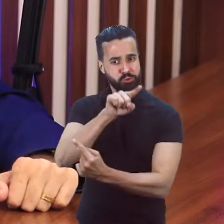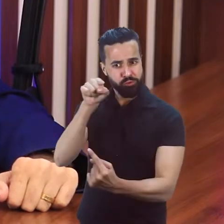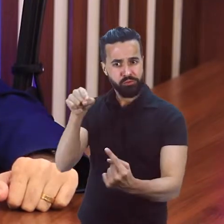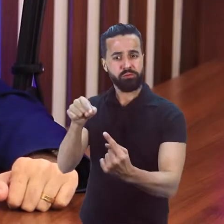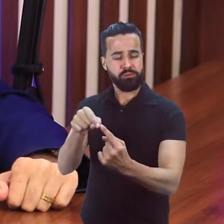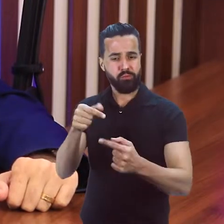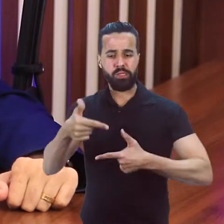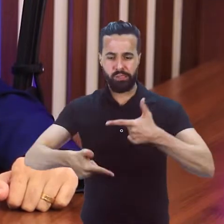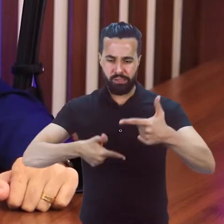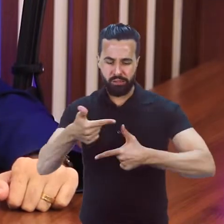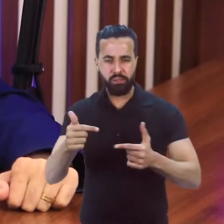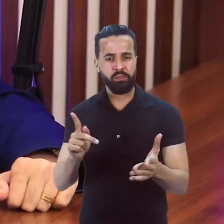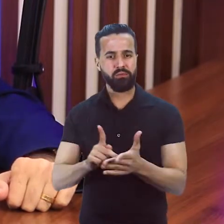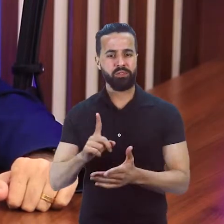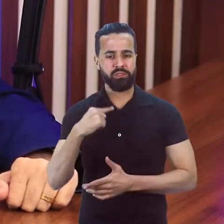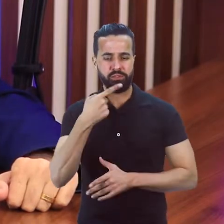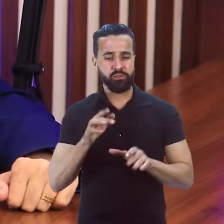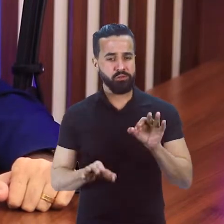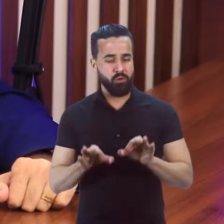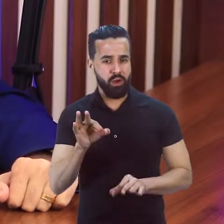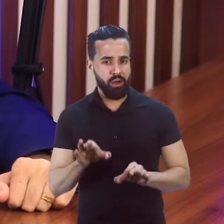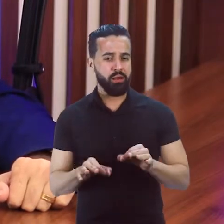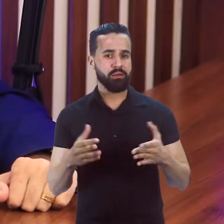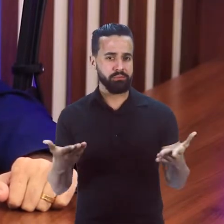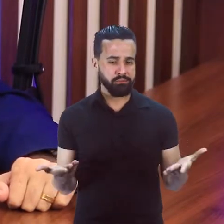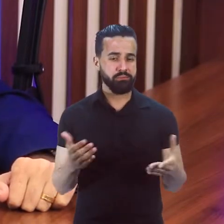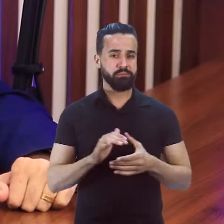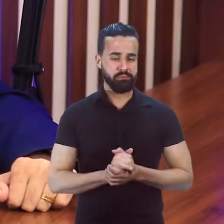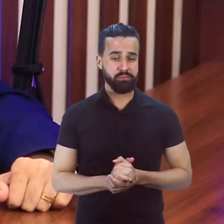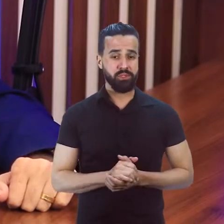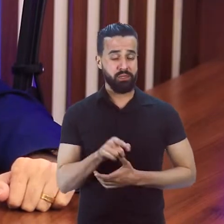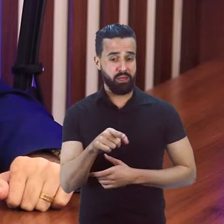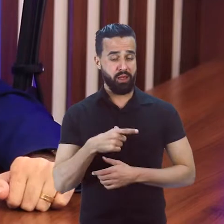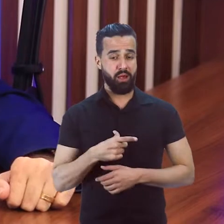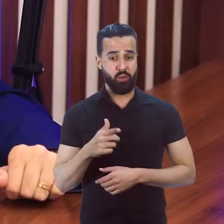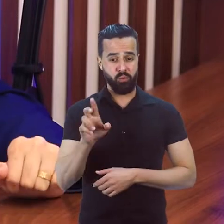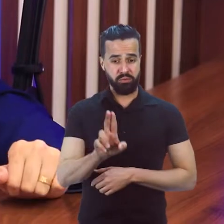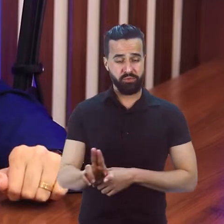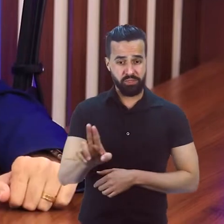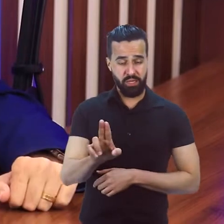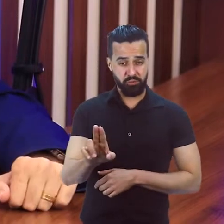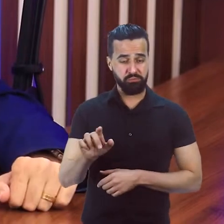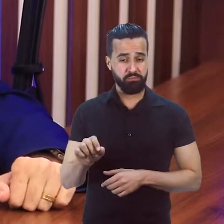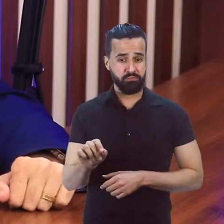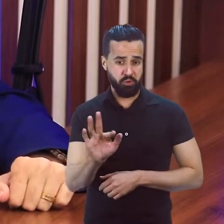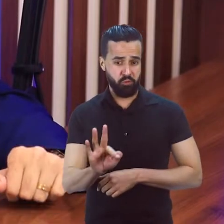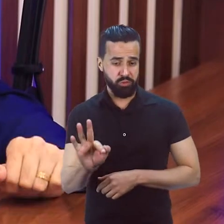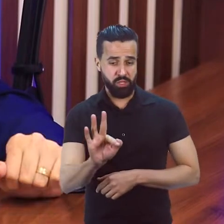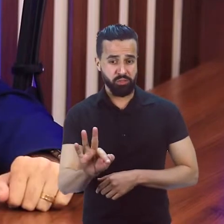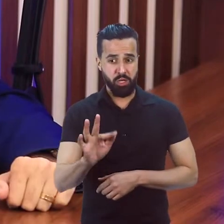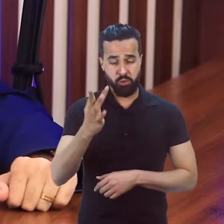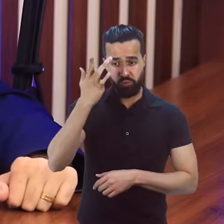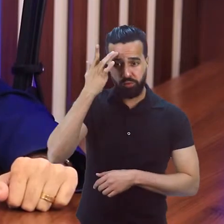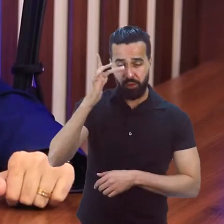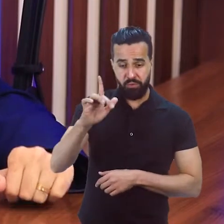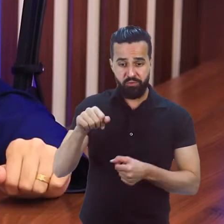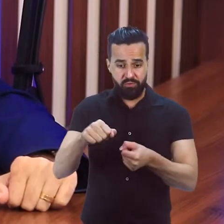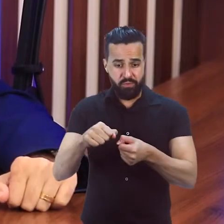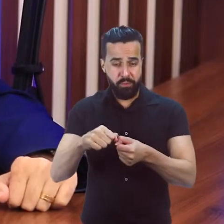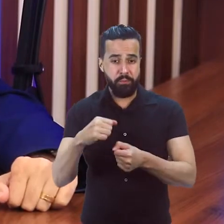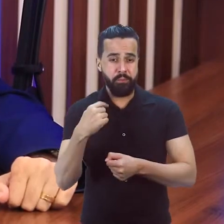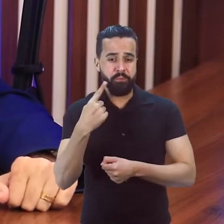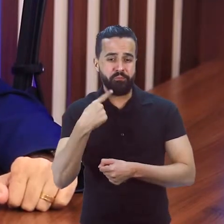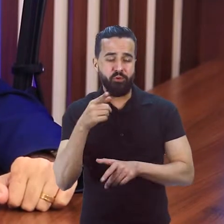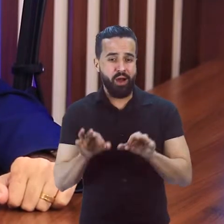precisava estagiar mesmo para a universidade não te dar respaldo, você não sai de lá sabendo o que é a advocacia em si, né? Na